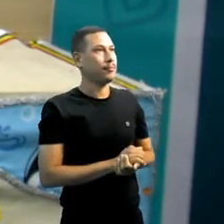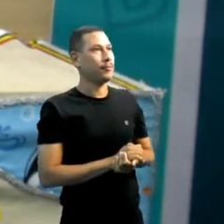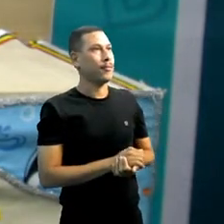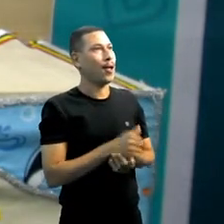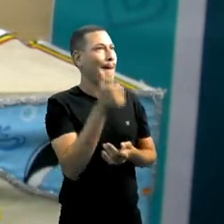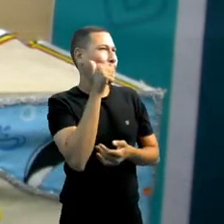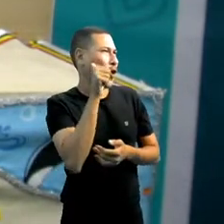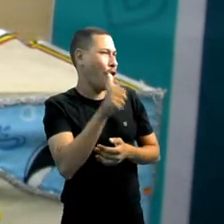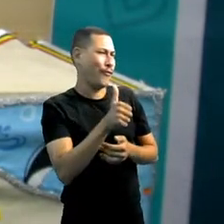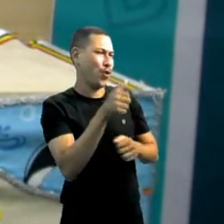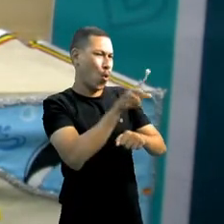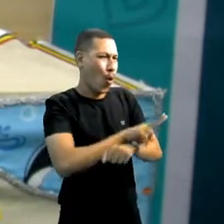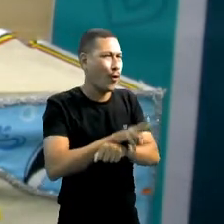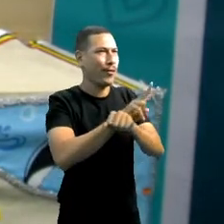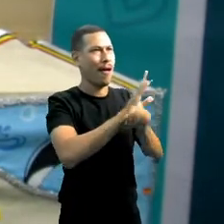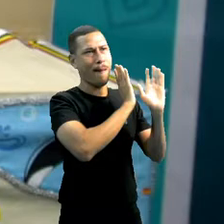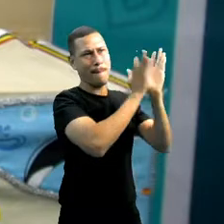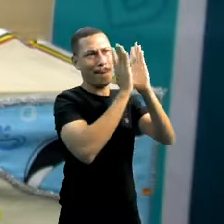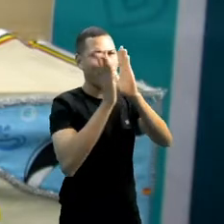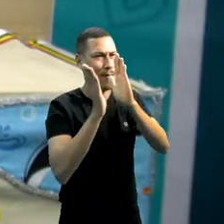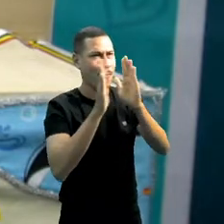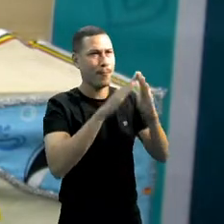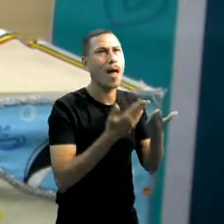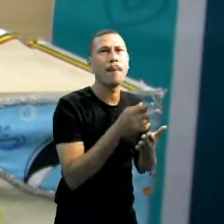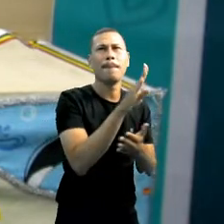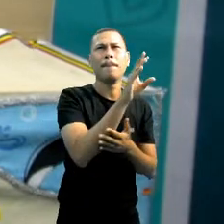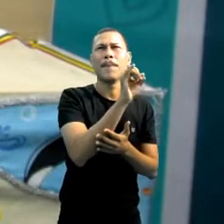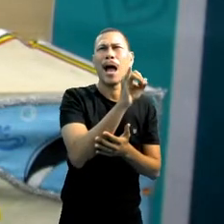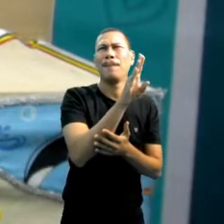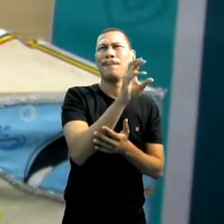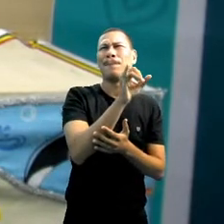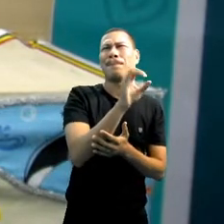Ai, tu não sabe dizer esse nome?